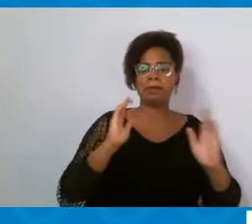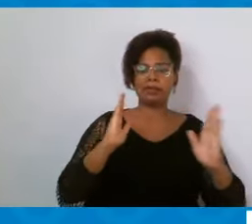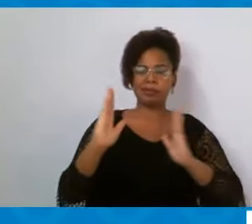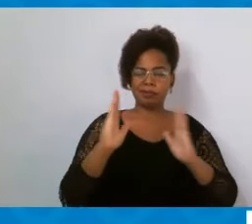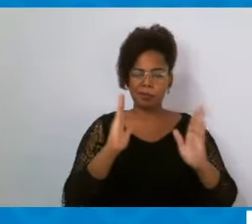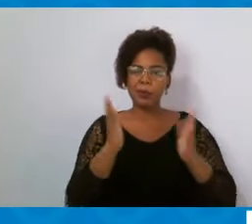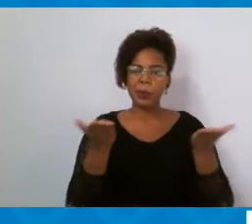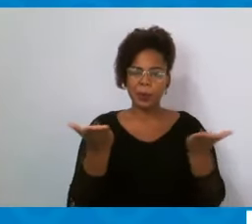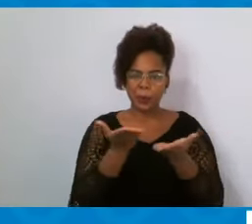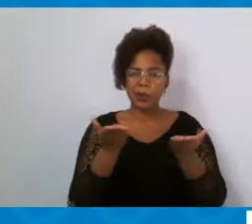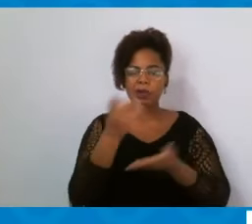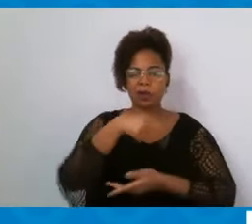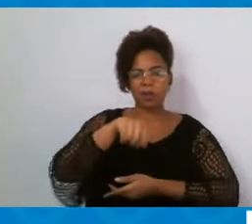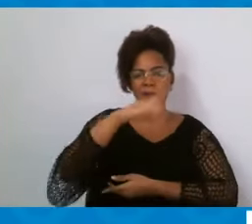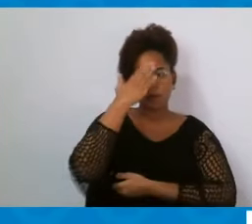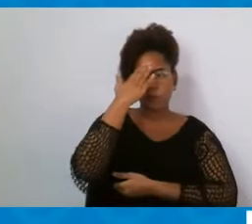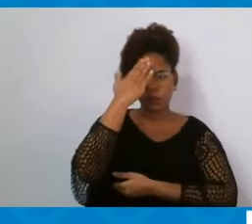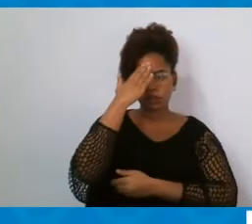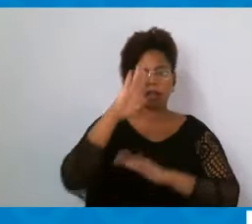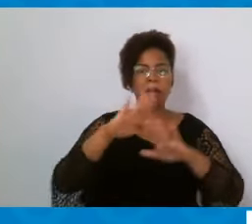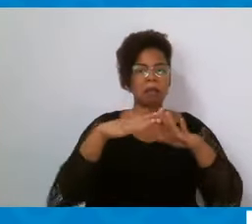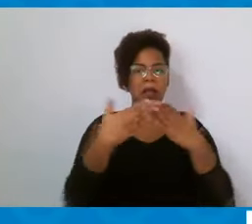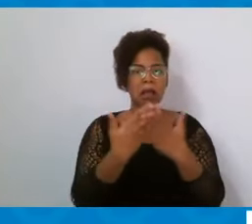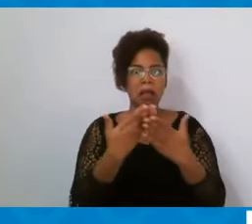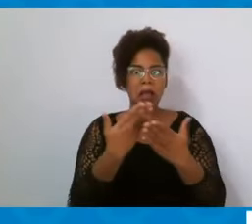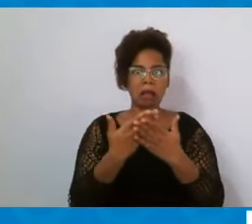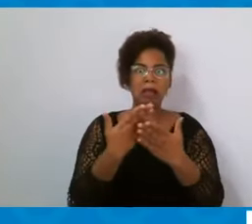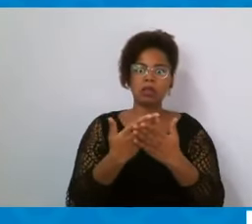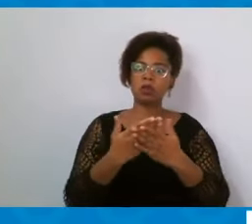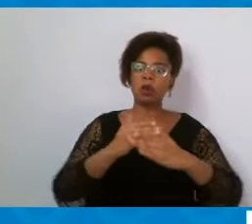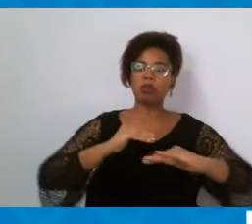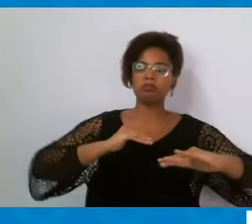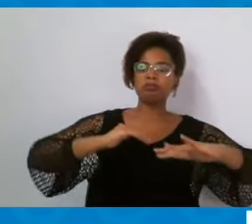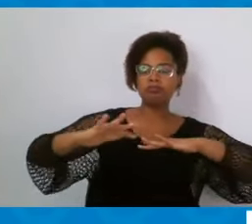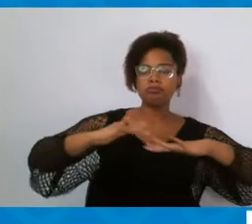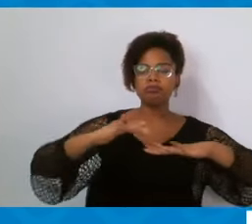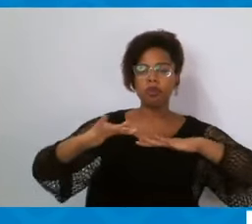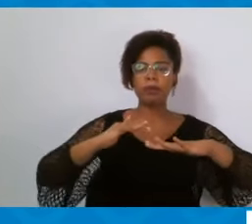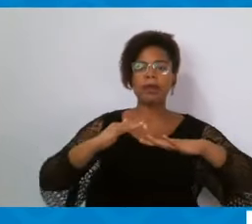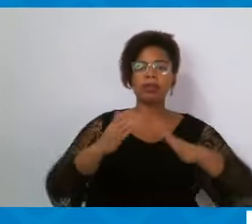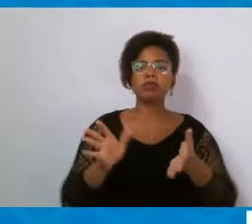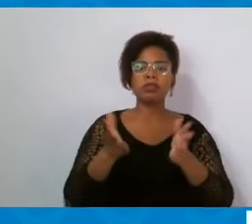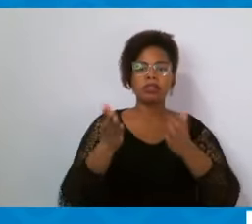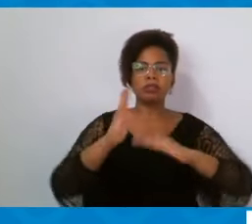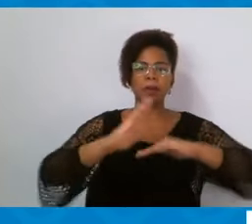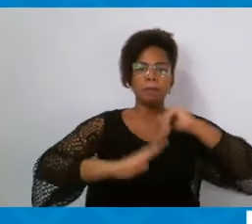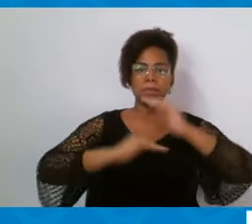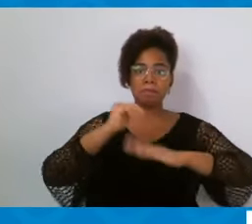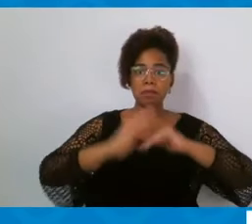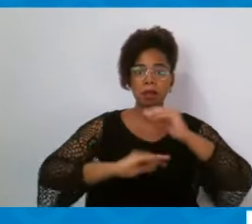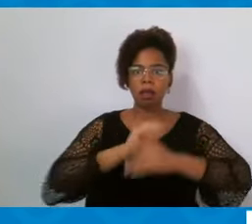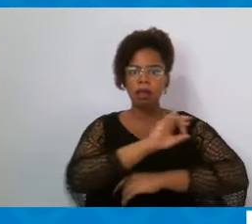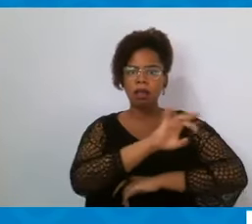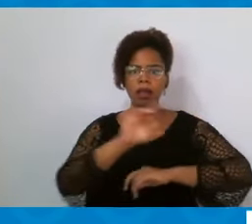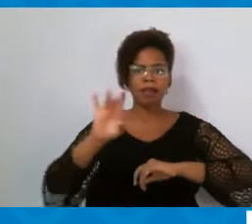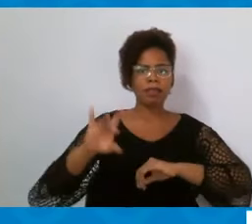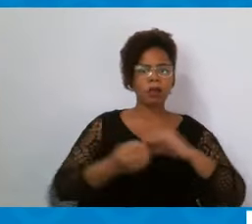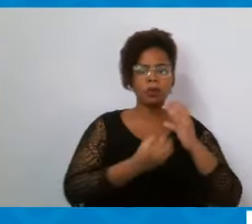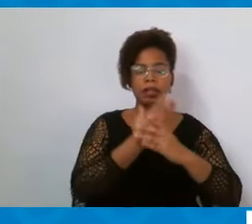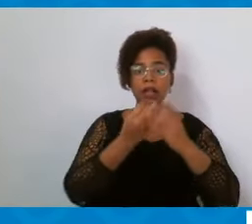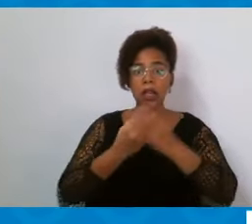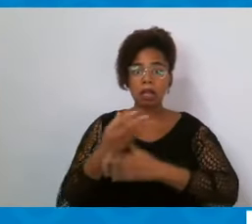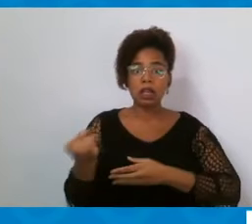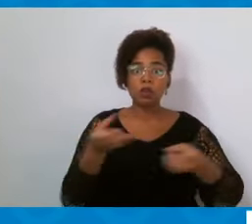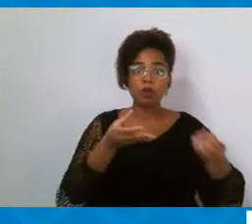escola e a cultura maker, ou o movimento Faça Você Mesmo, oferece caminhos para experimentar novas formas